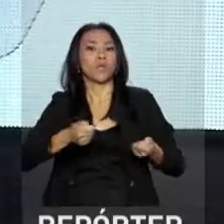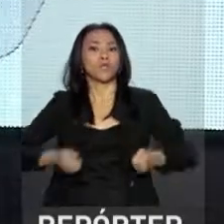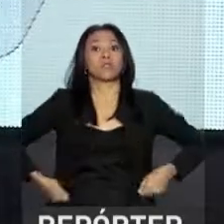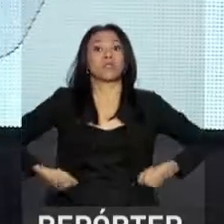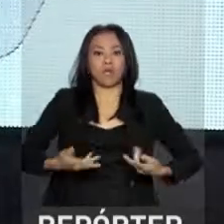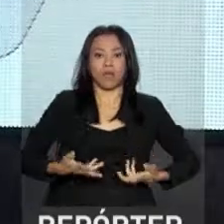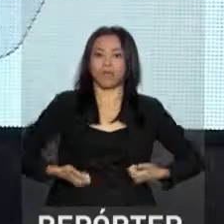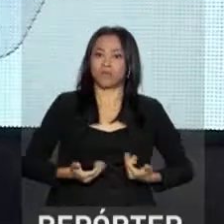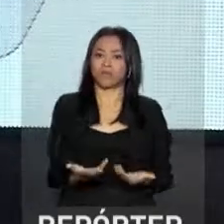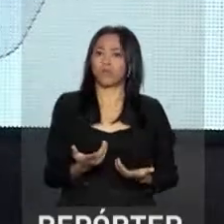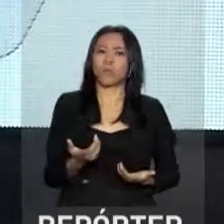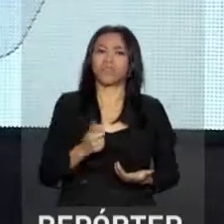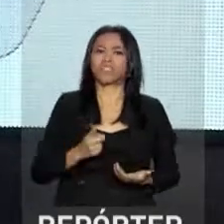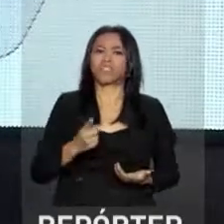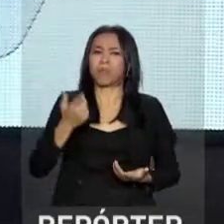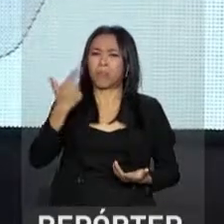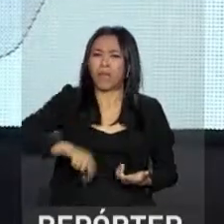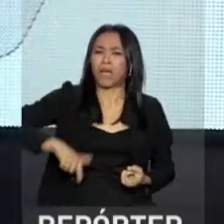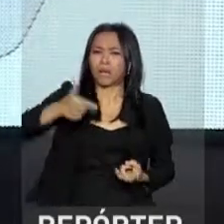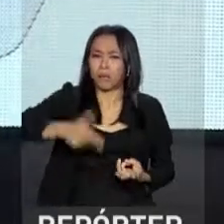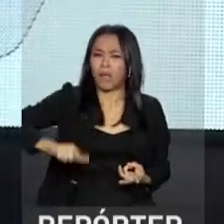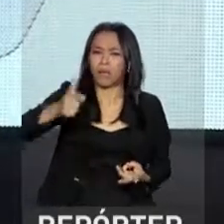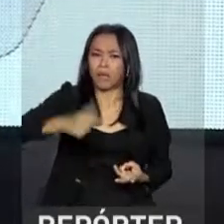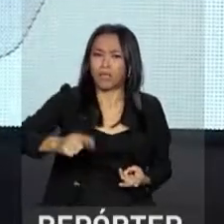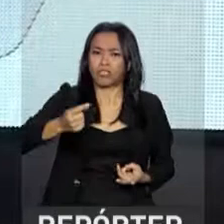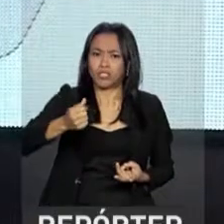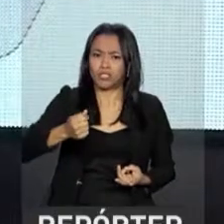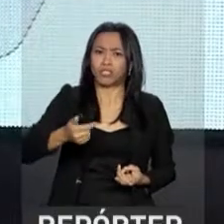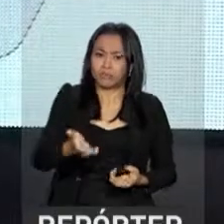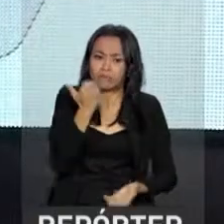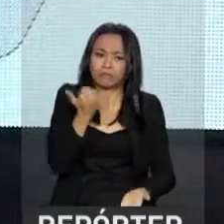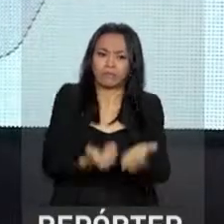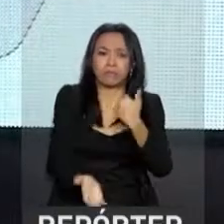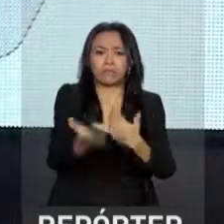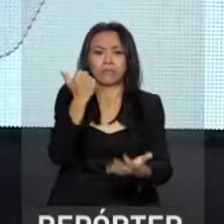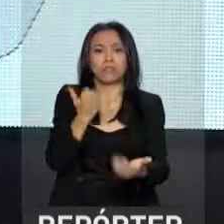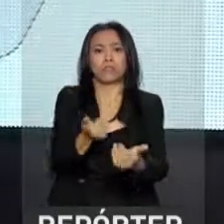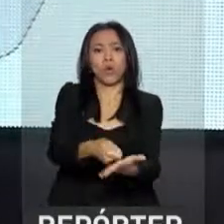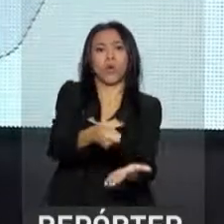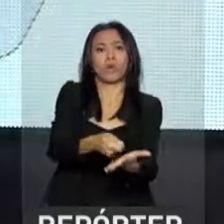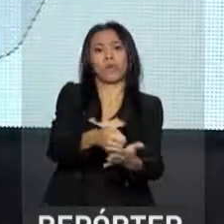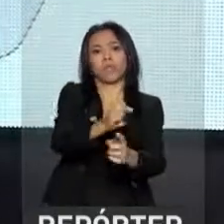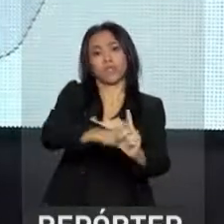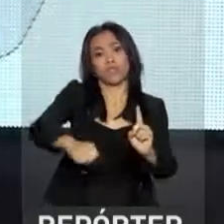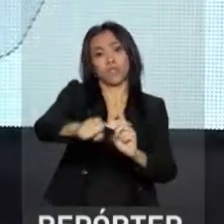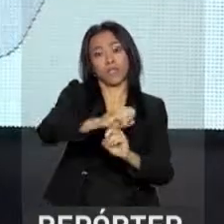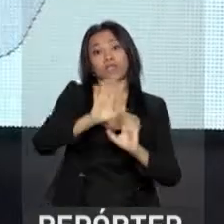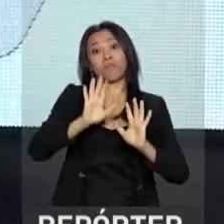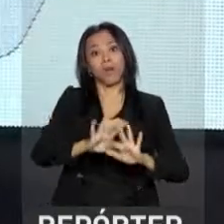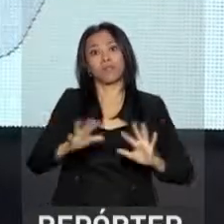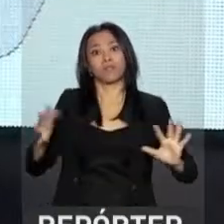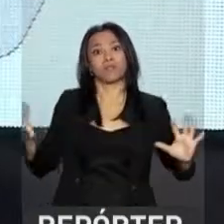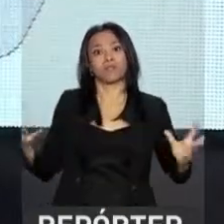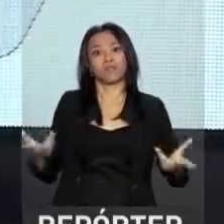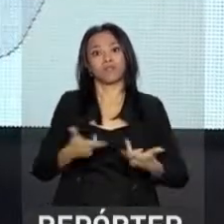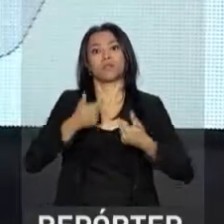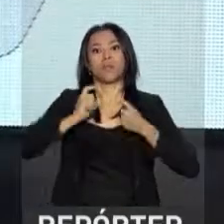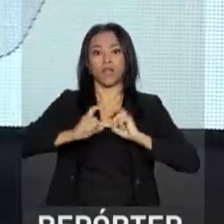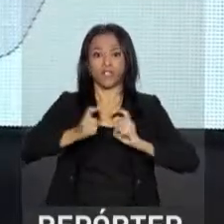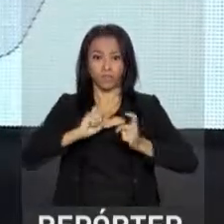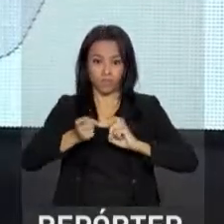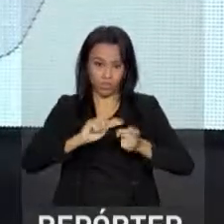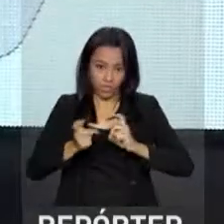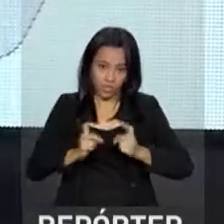não retirar mais e mais e mais recursos das sociedades, e sim dar eficiência a esses recursos,